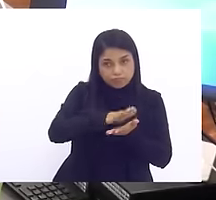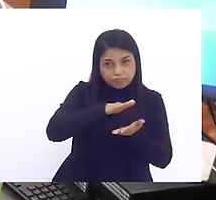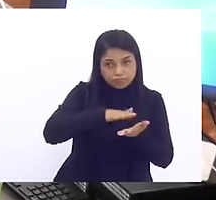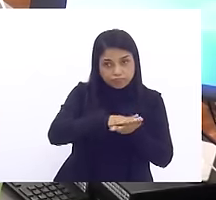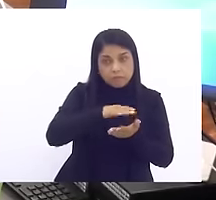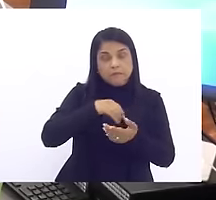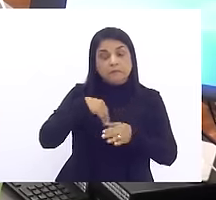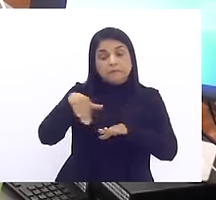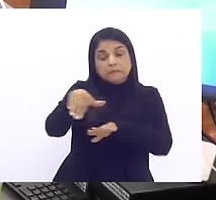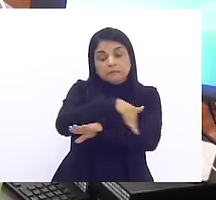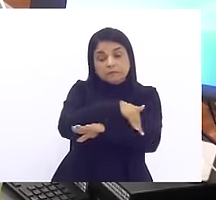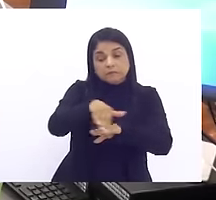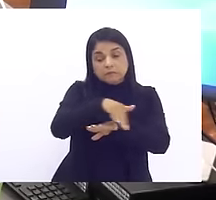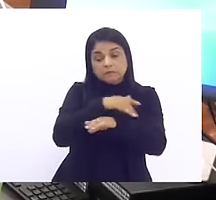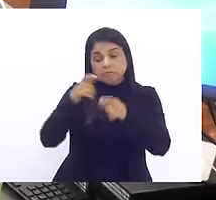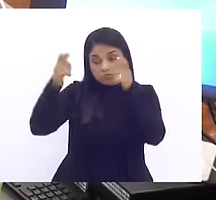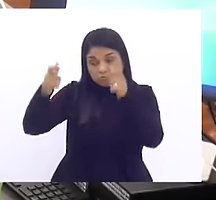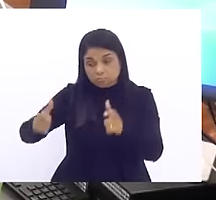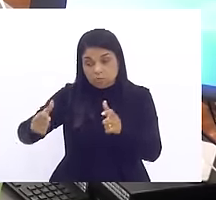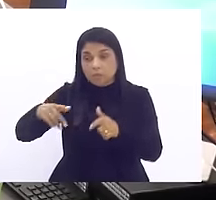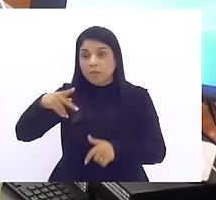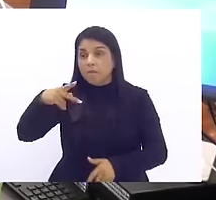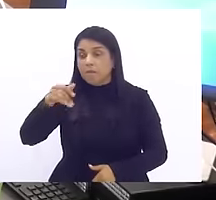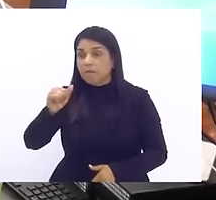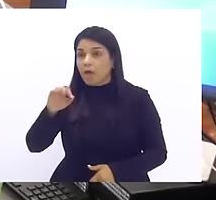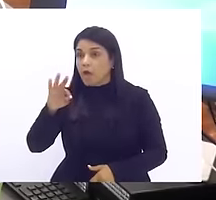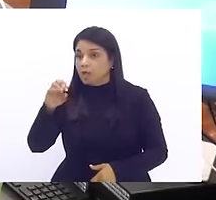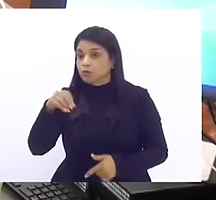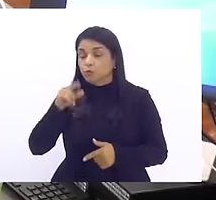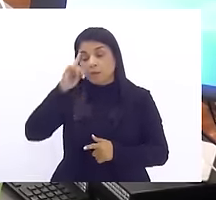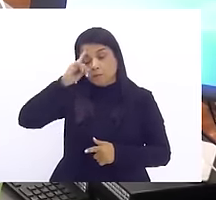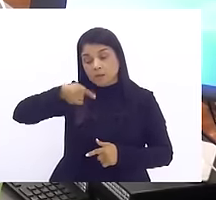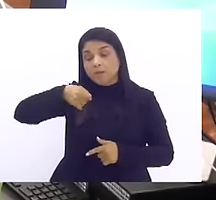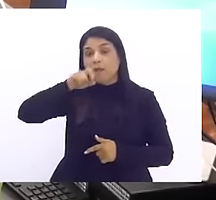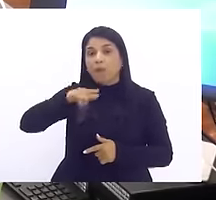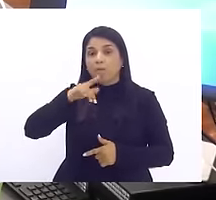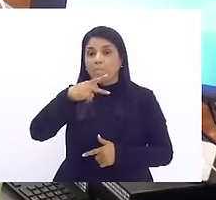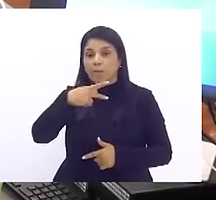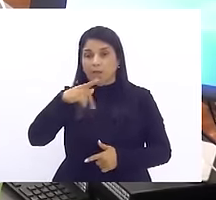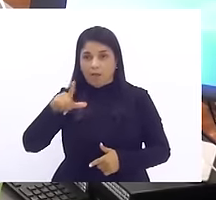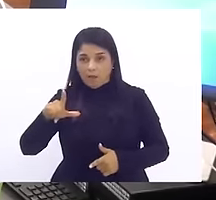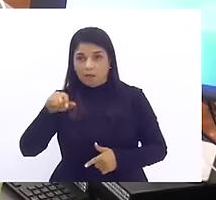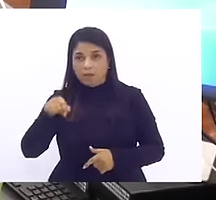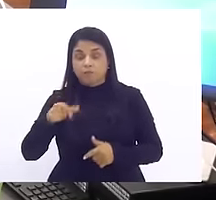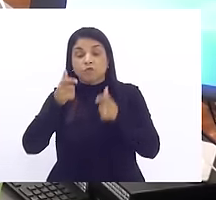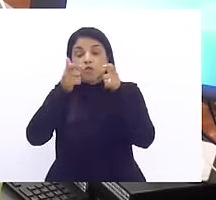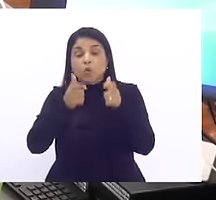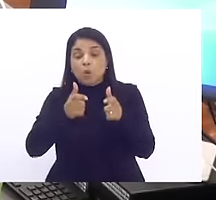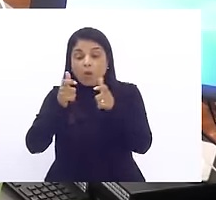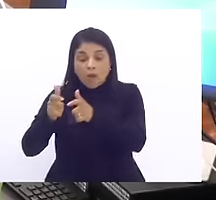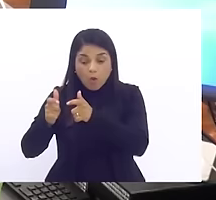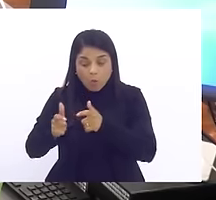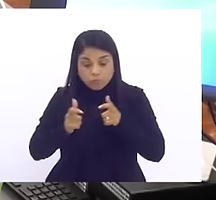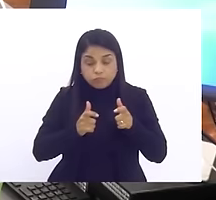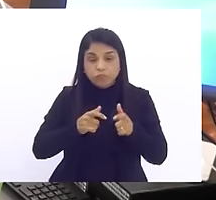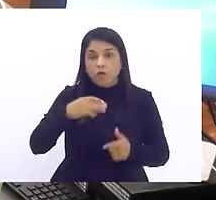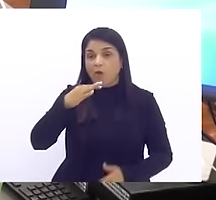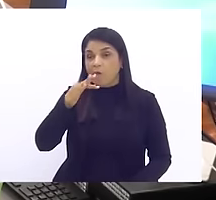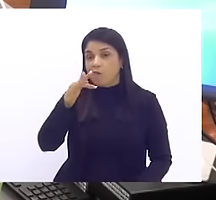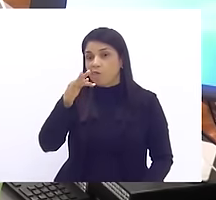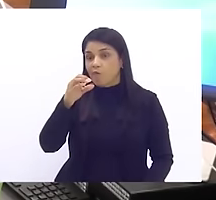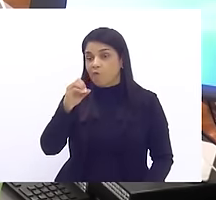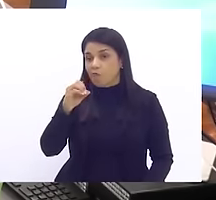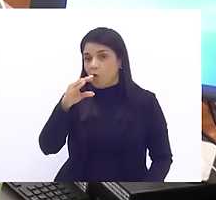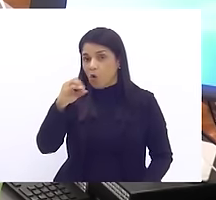e quem direciona isso é a empresa que nós somos locais que a foco por exemplo disponibiliza